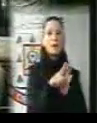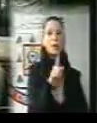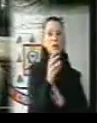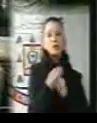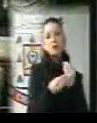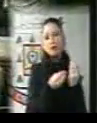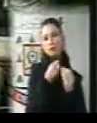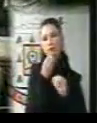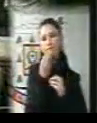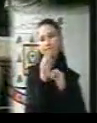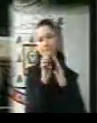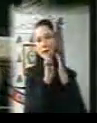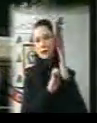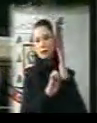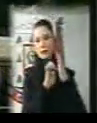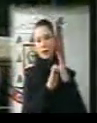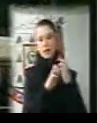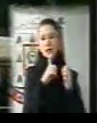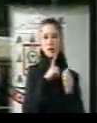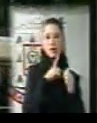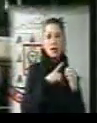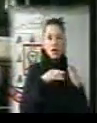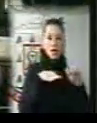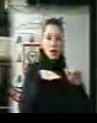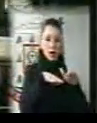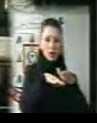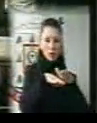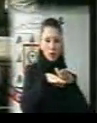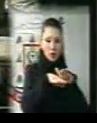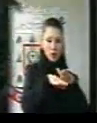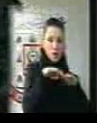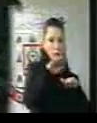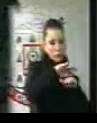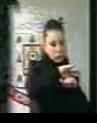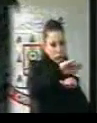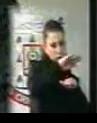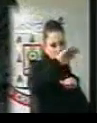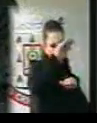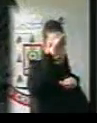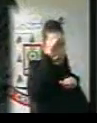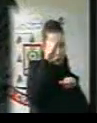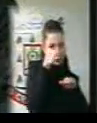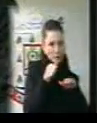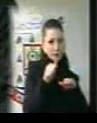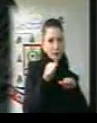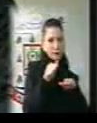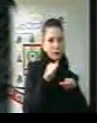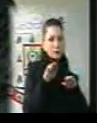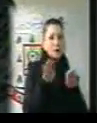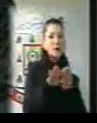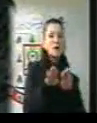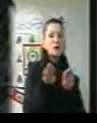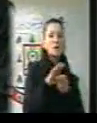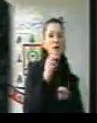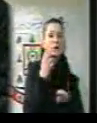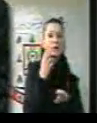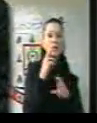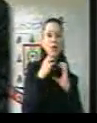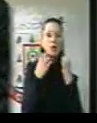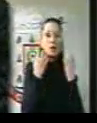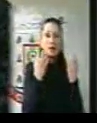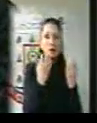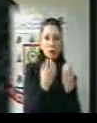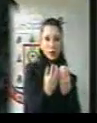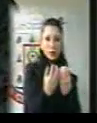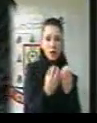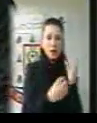ponto, ele fala de um elevado na rua Virgínio Conte, sobre a via rápida, e também coloca duas questões da comunidade da macro-região